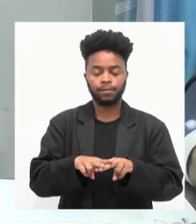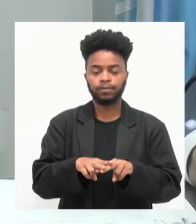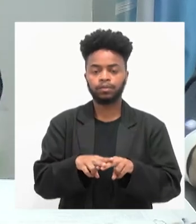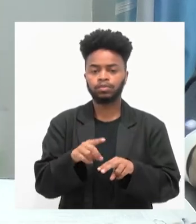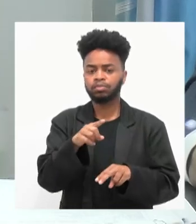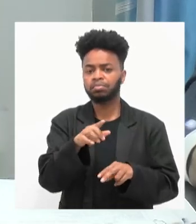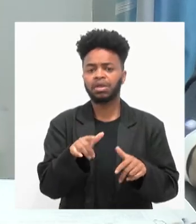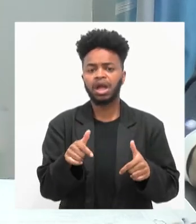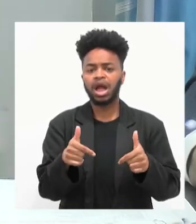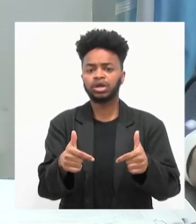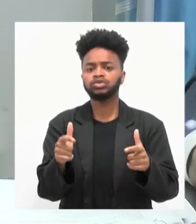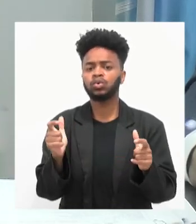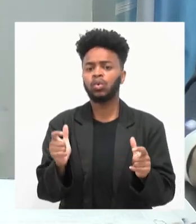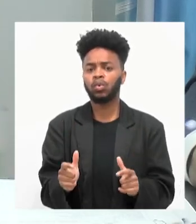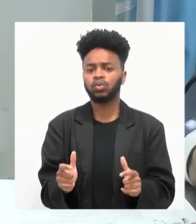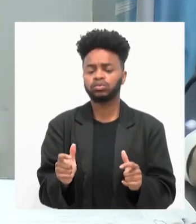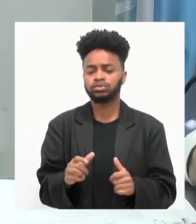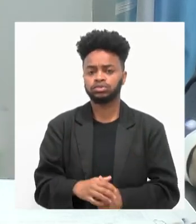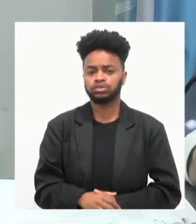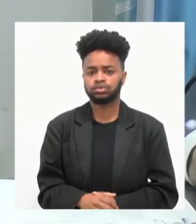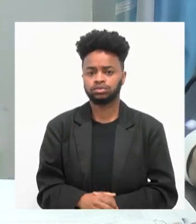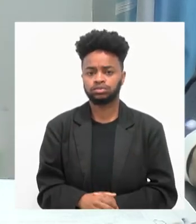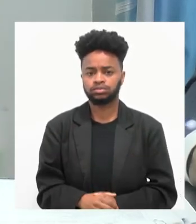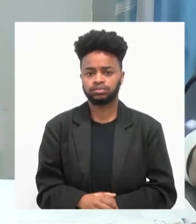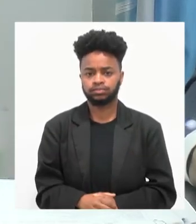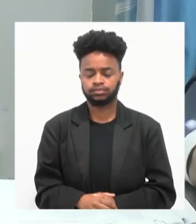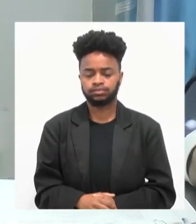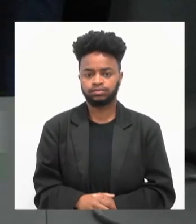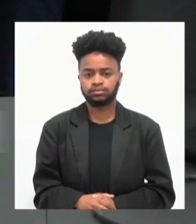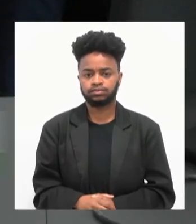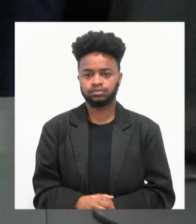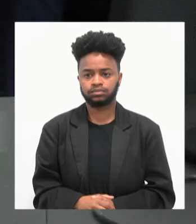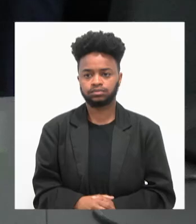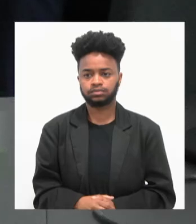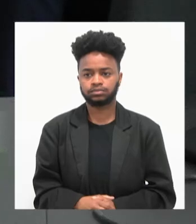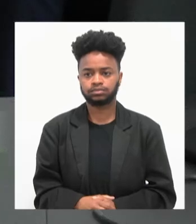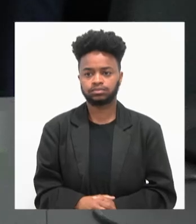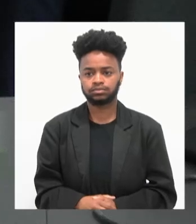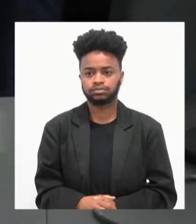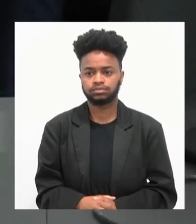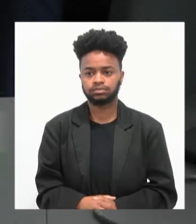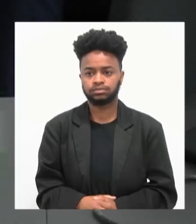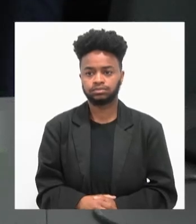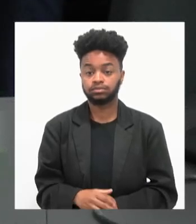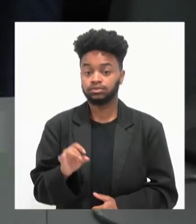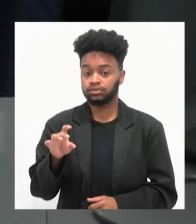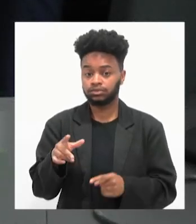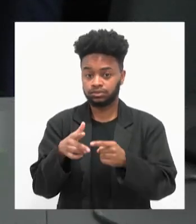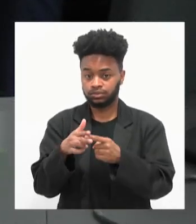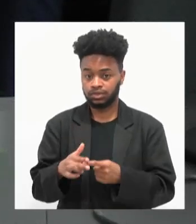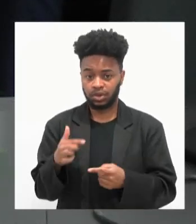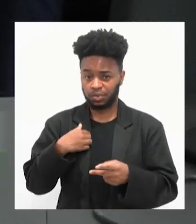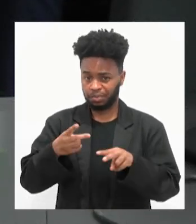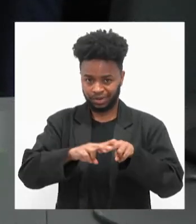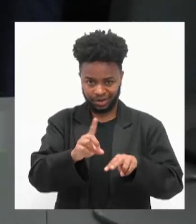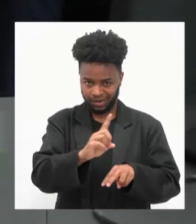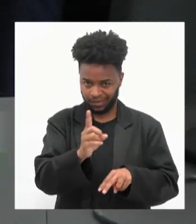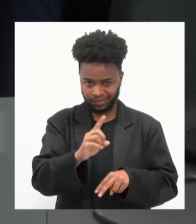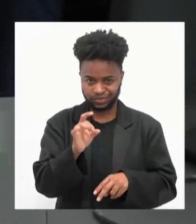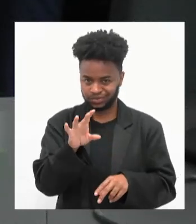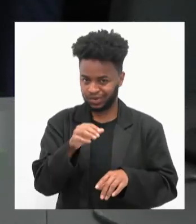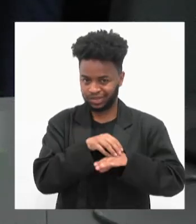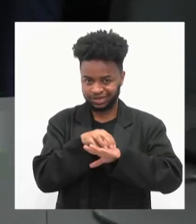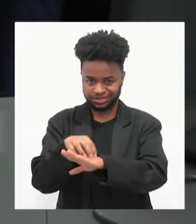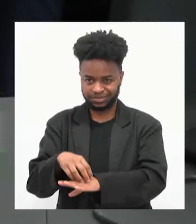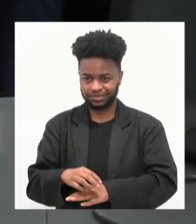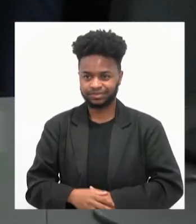senhor nessas 1.575 motos e 75 veículos? Só corrigindo, só transportei, não prendo ninguém. Não, perdão,